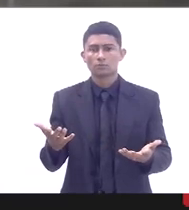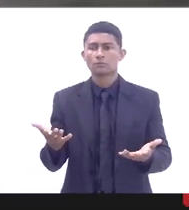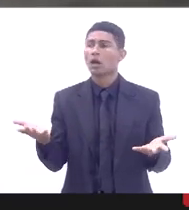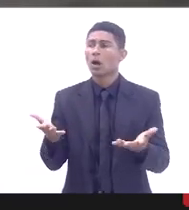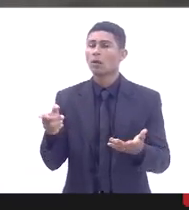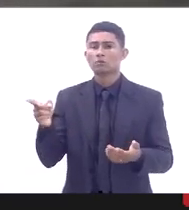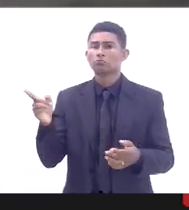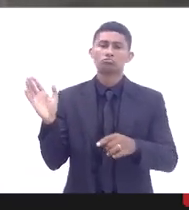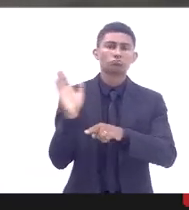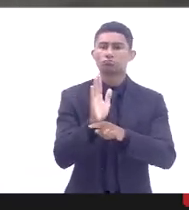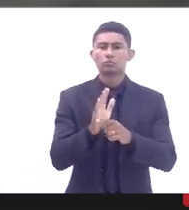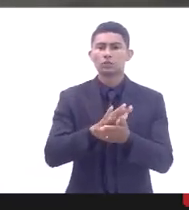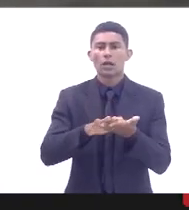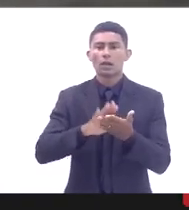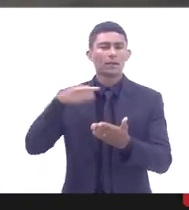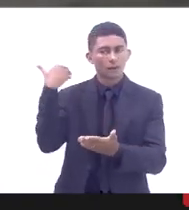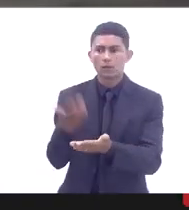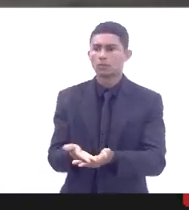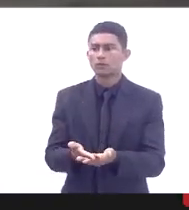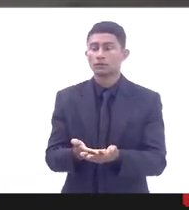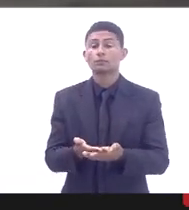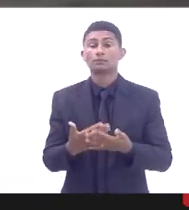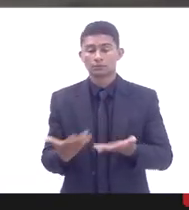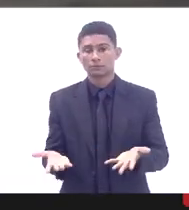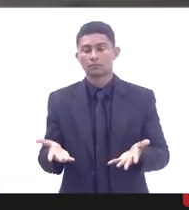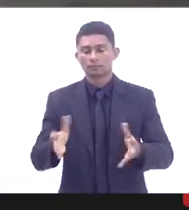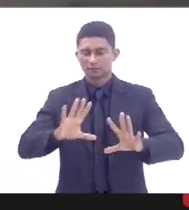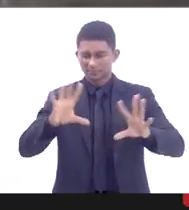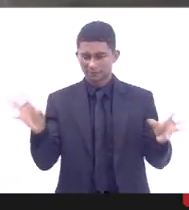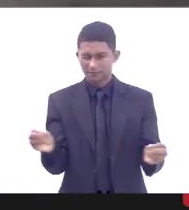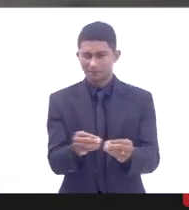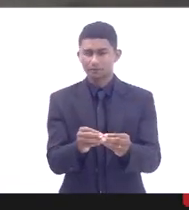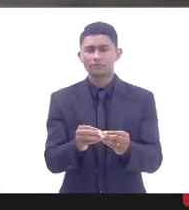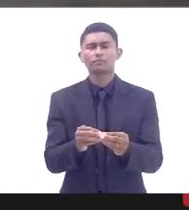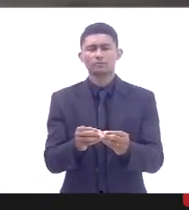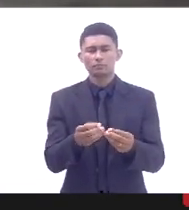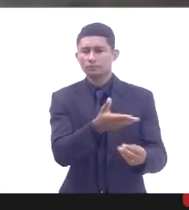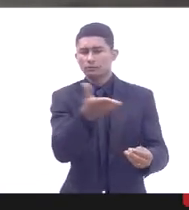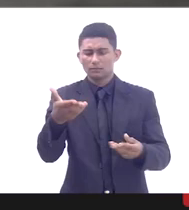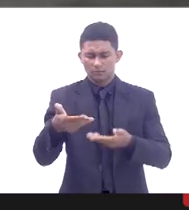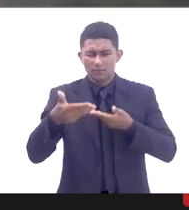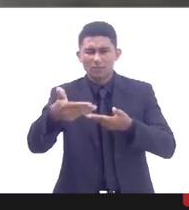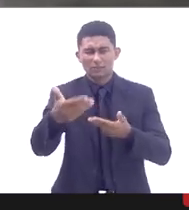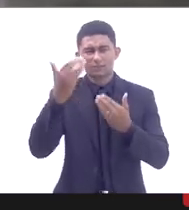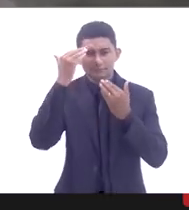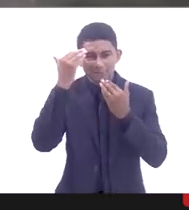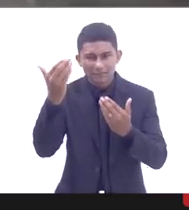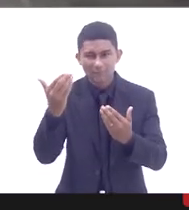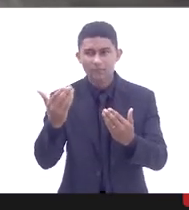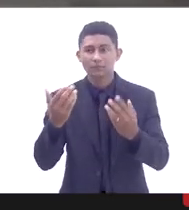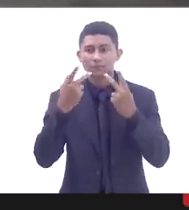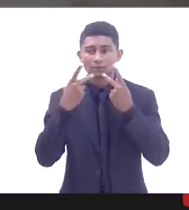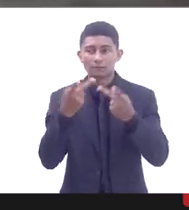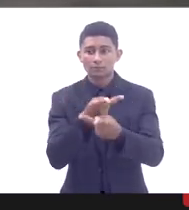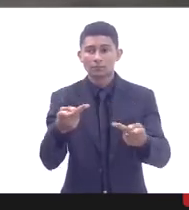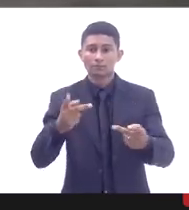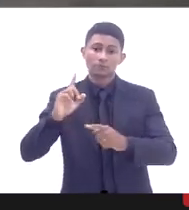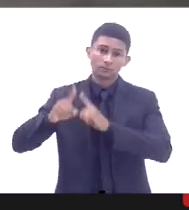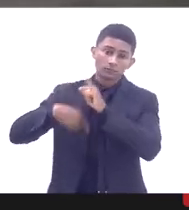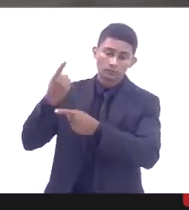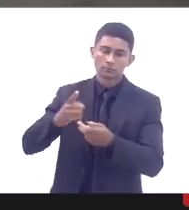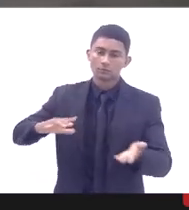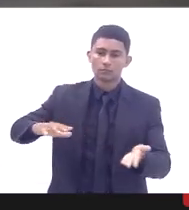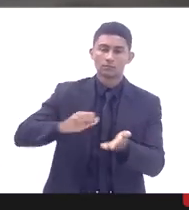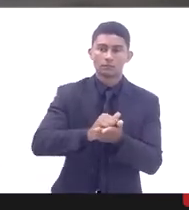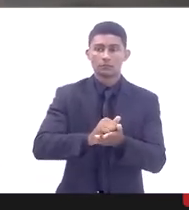resposta eu queria concluir agradecendo o espaço e dizendo que a gente depois a gente leve nas outras